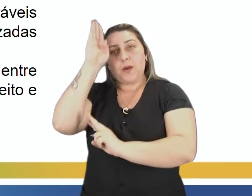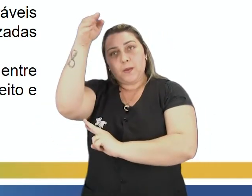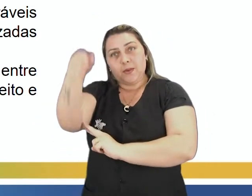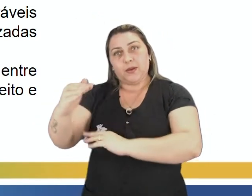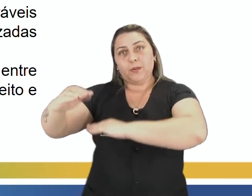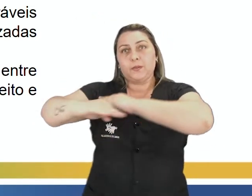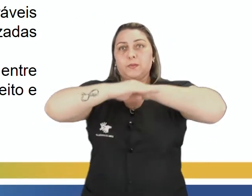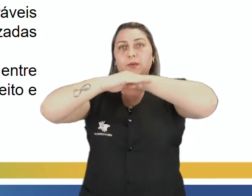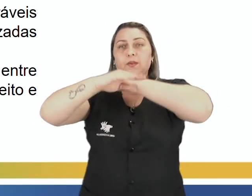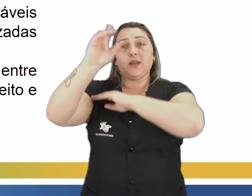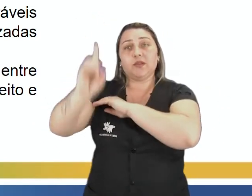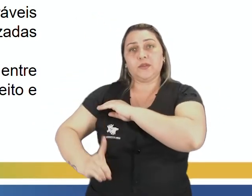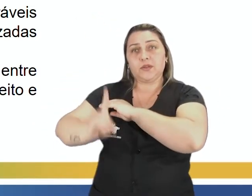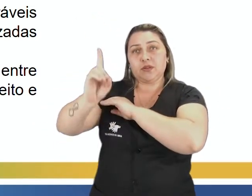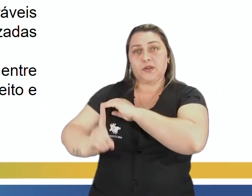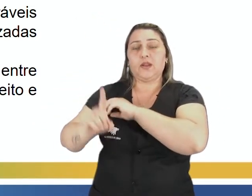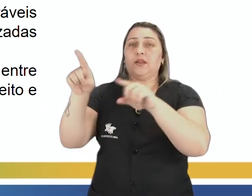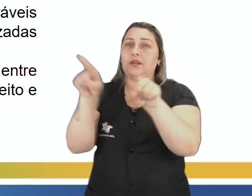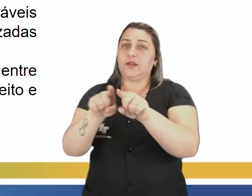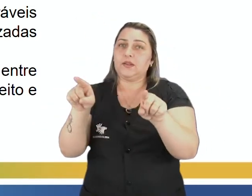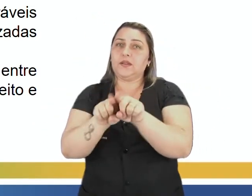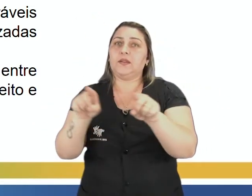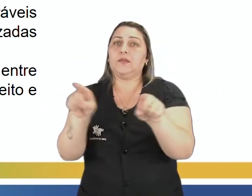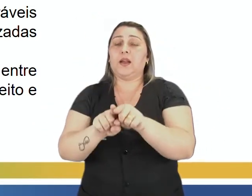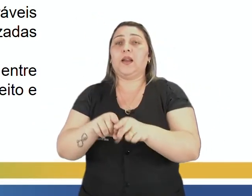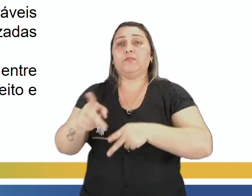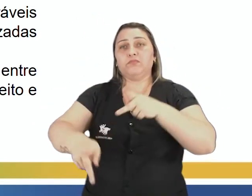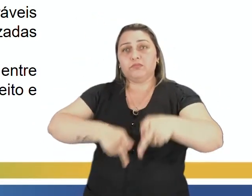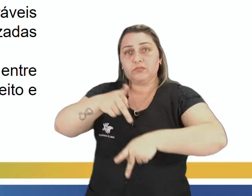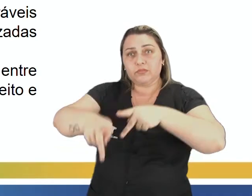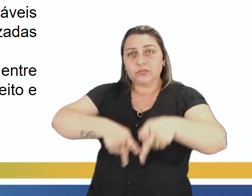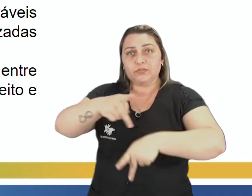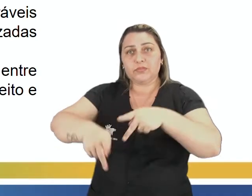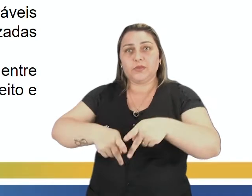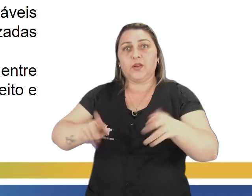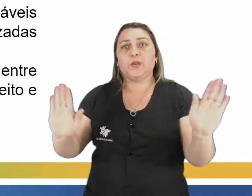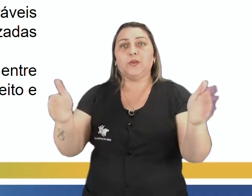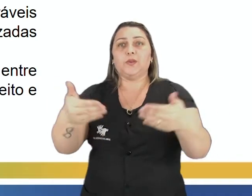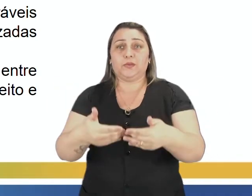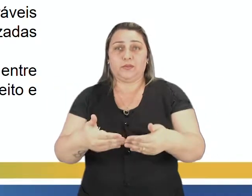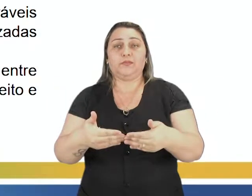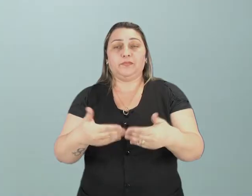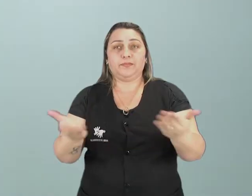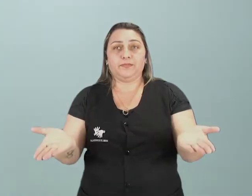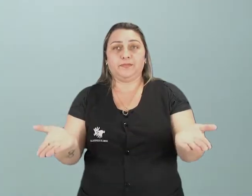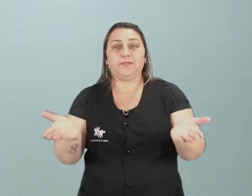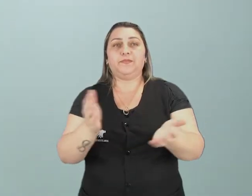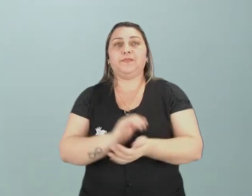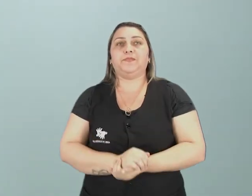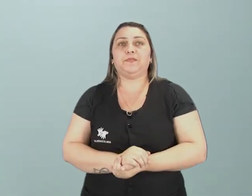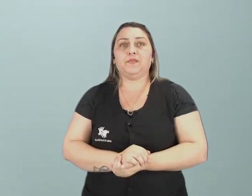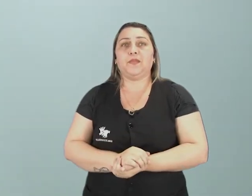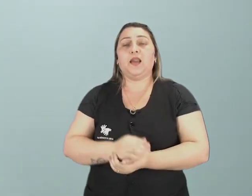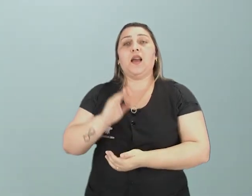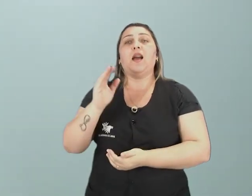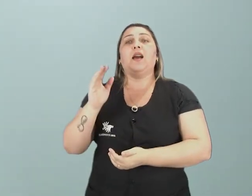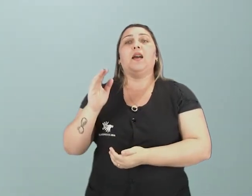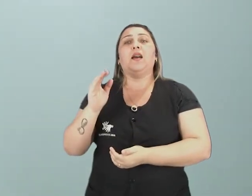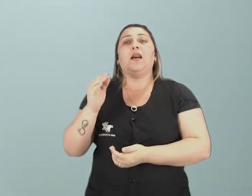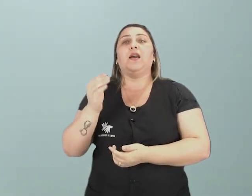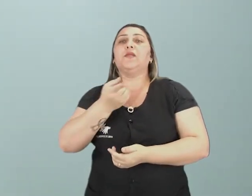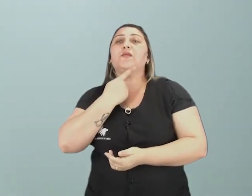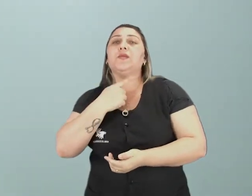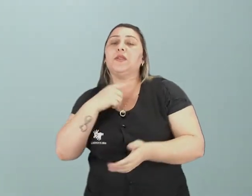da igualdade de direito e autodeterminação dos povos. Aí a gente fecha com chave de ouro praticamente. As intenções